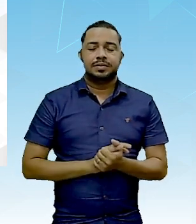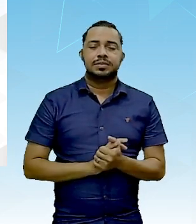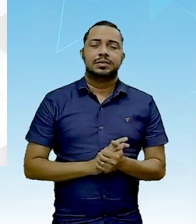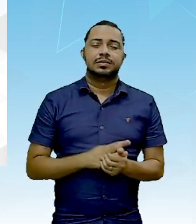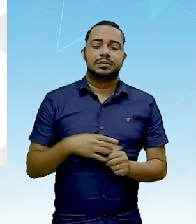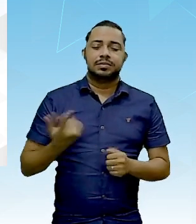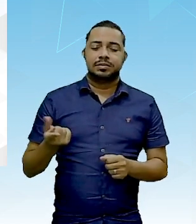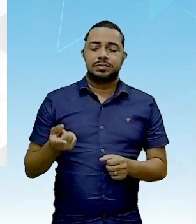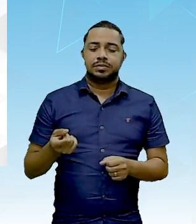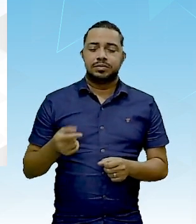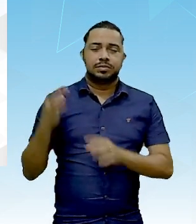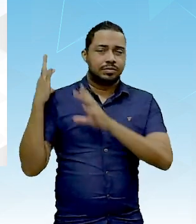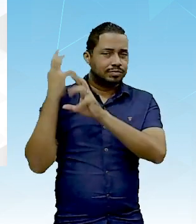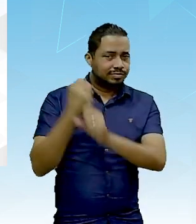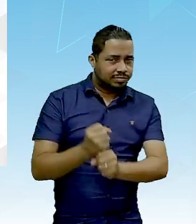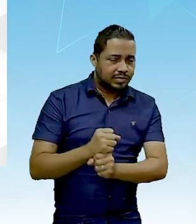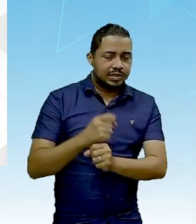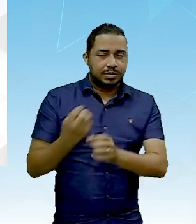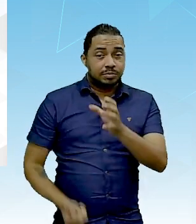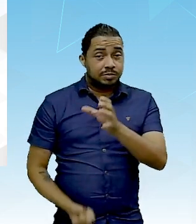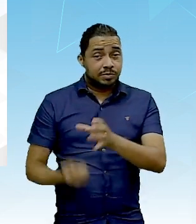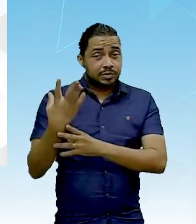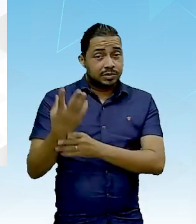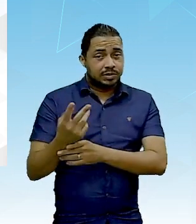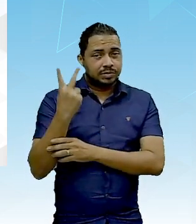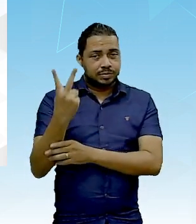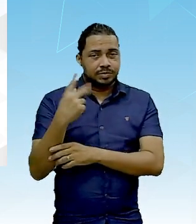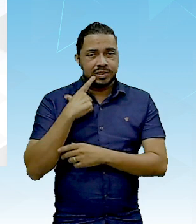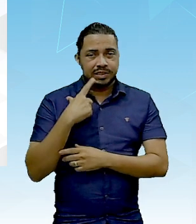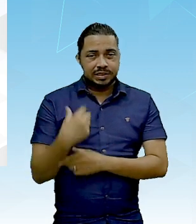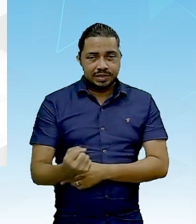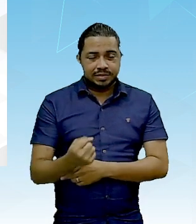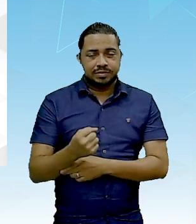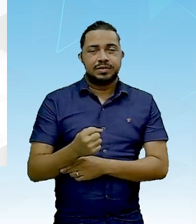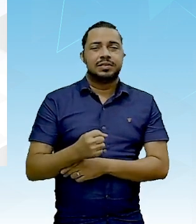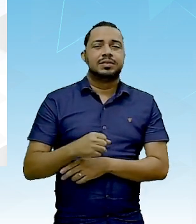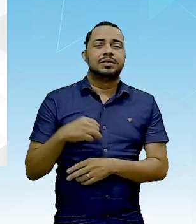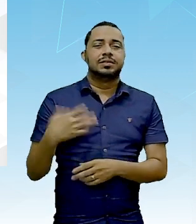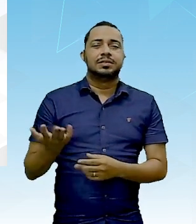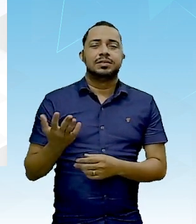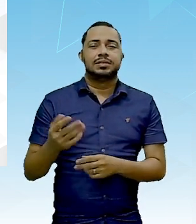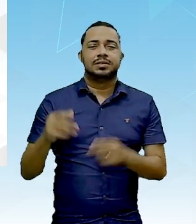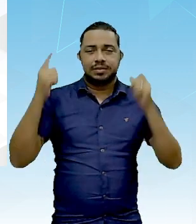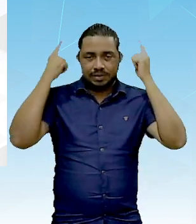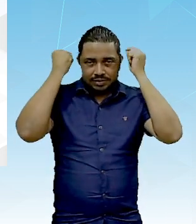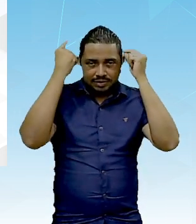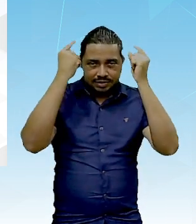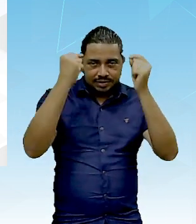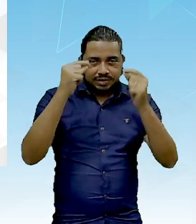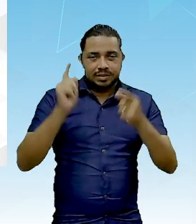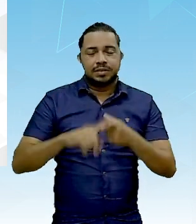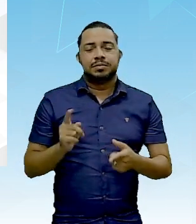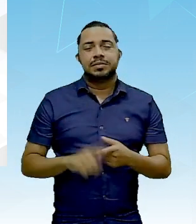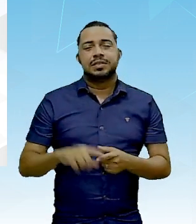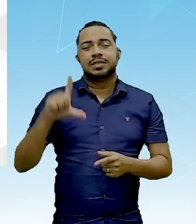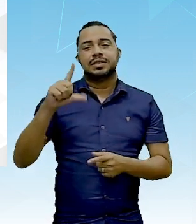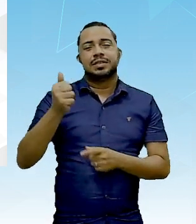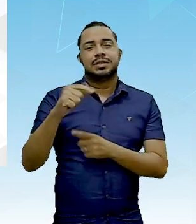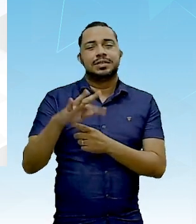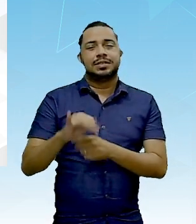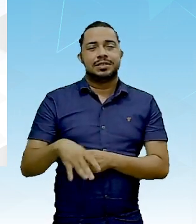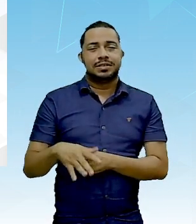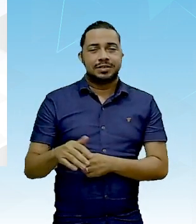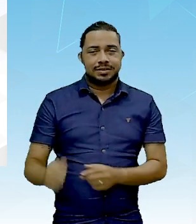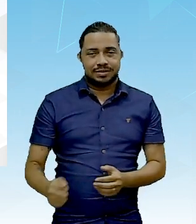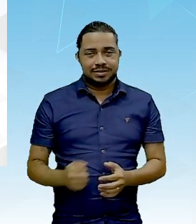a estatística pode ter surgido aí das duas línguas, tanto a língua grega como a língua latina, e aí nós